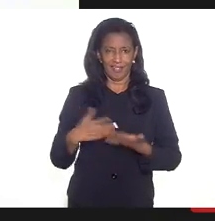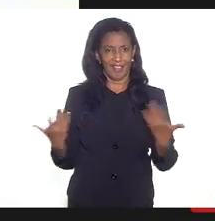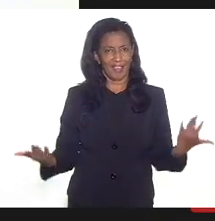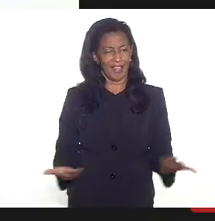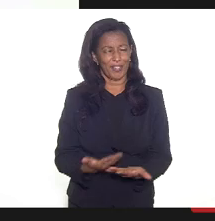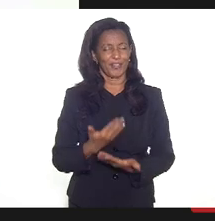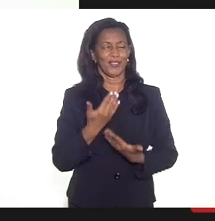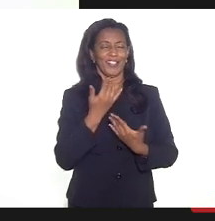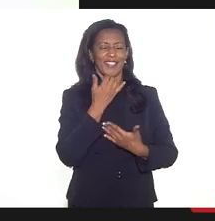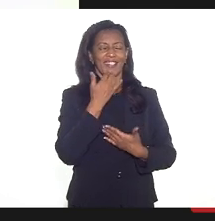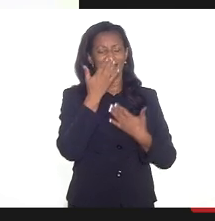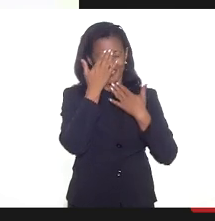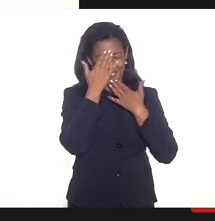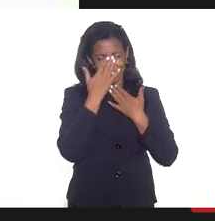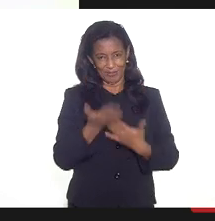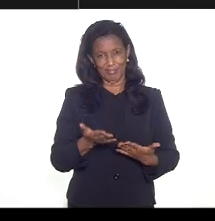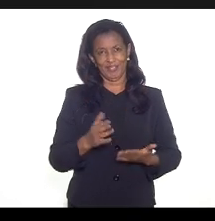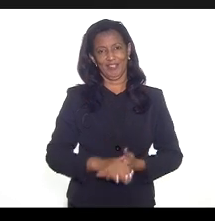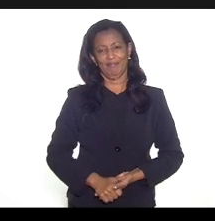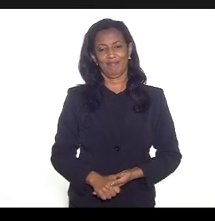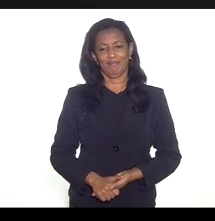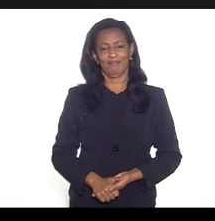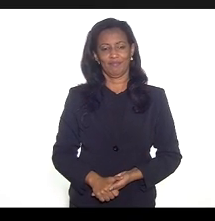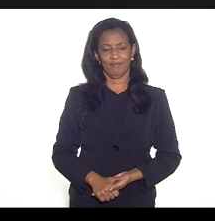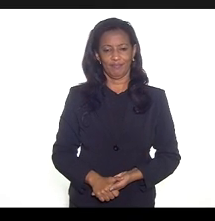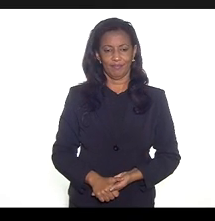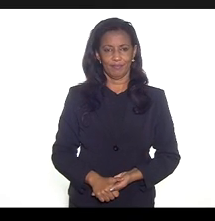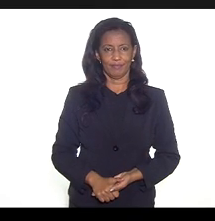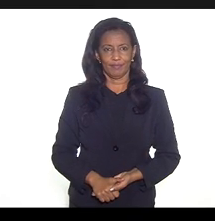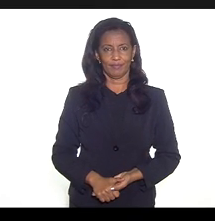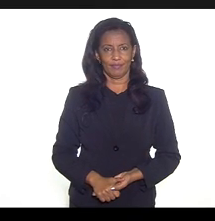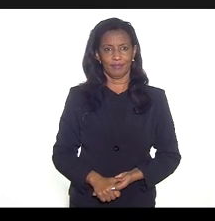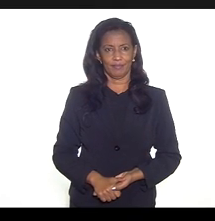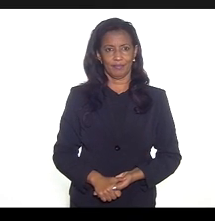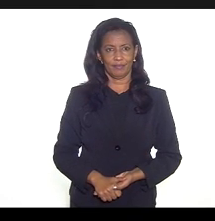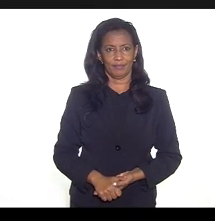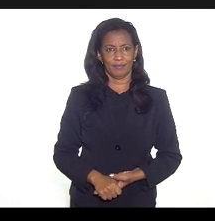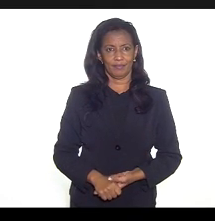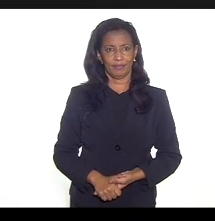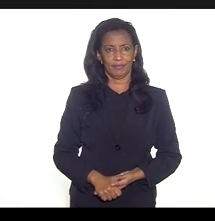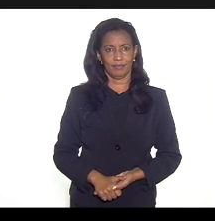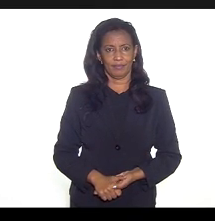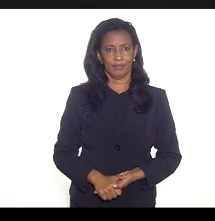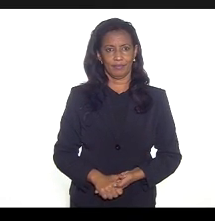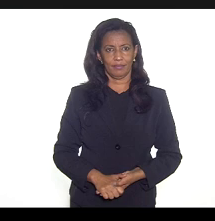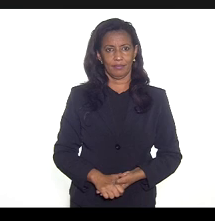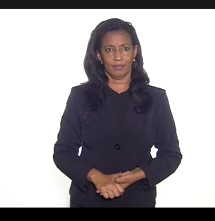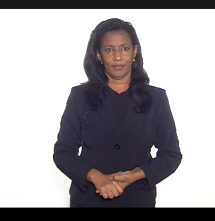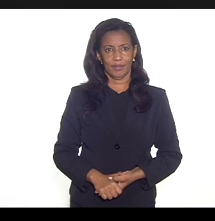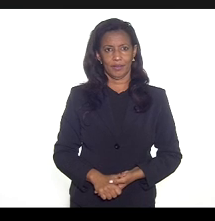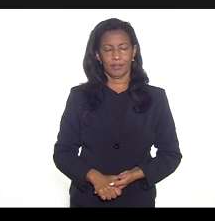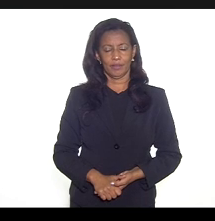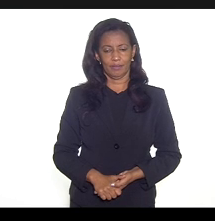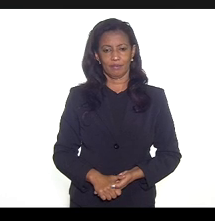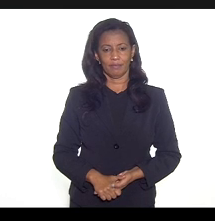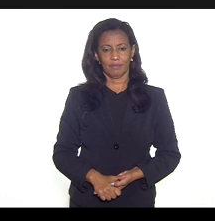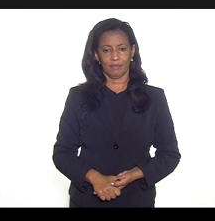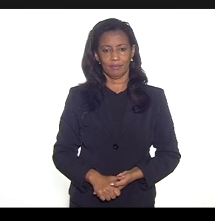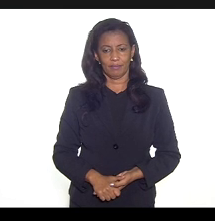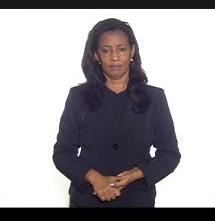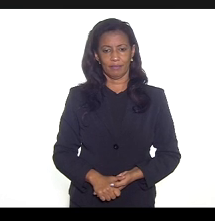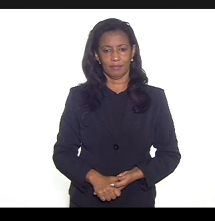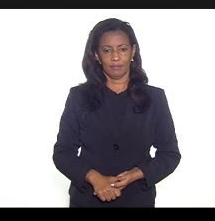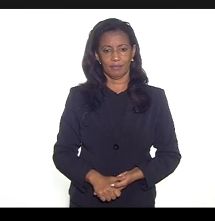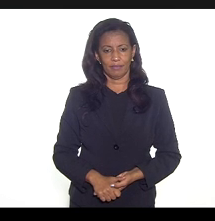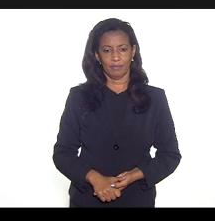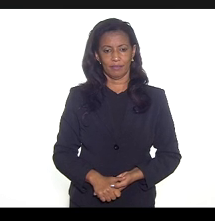me despedir. Muito obrigada. Obrigado. Então, vamos passar a palavra para Carla Araújo agora,